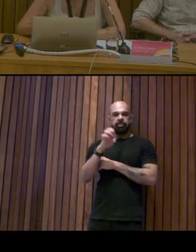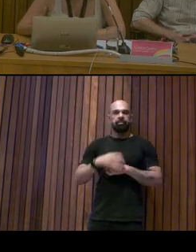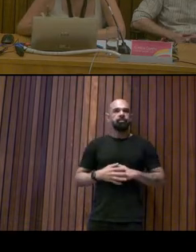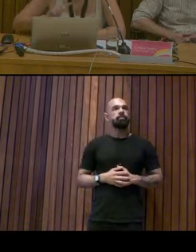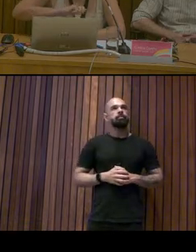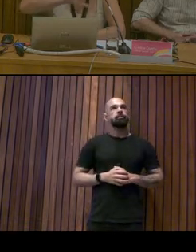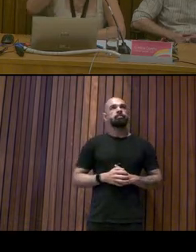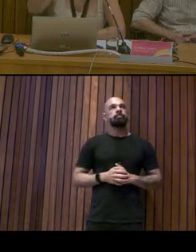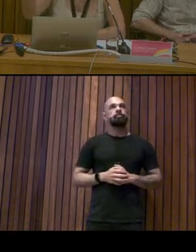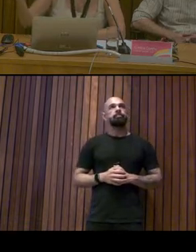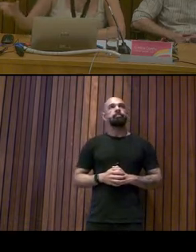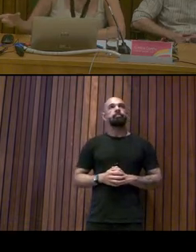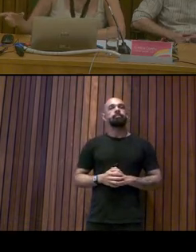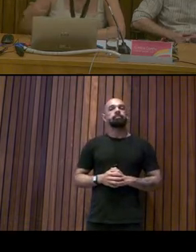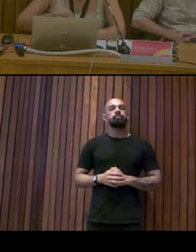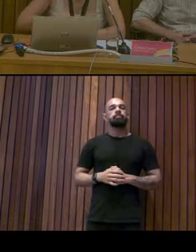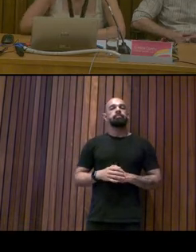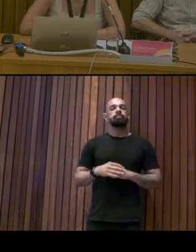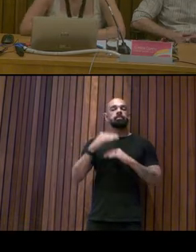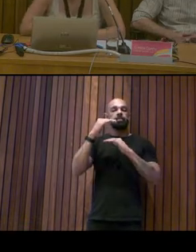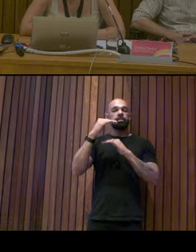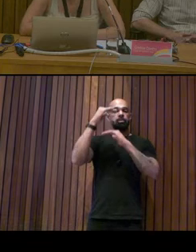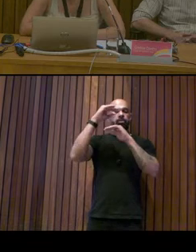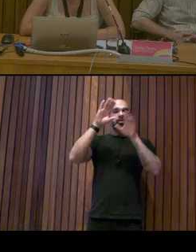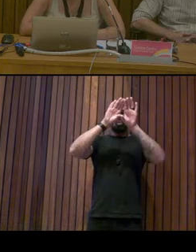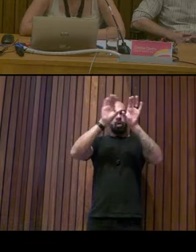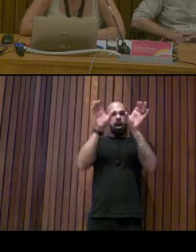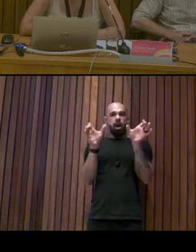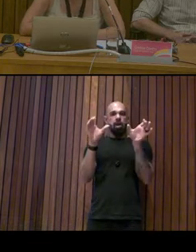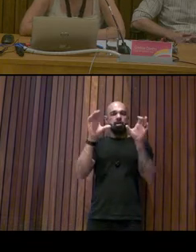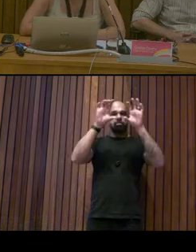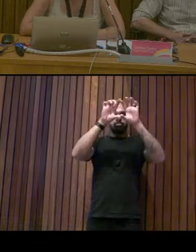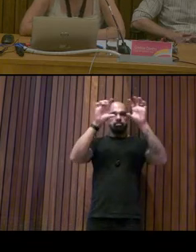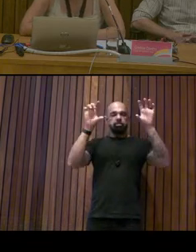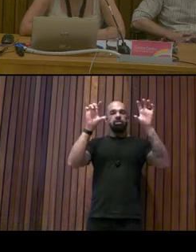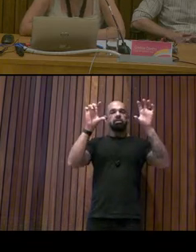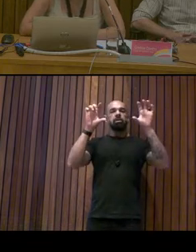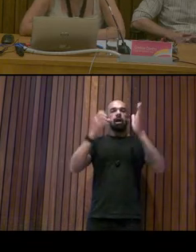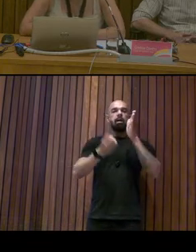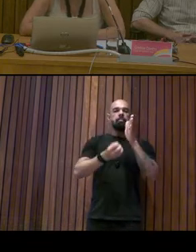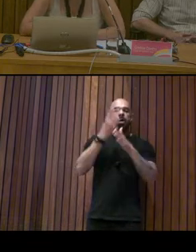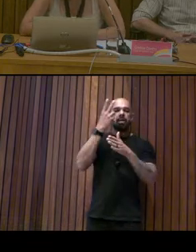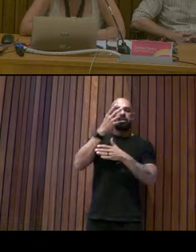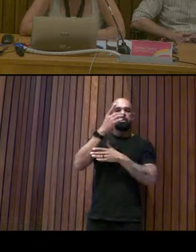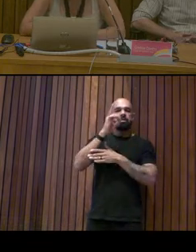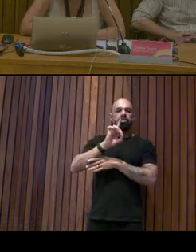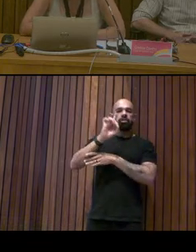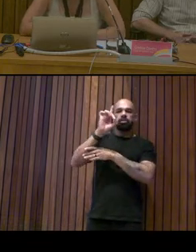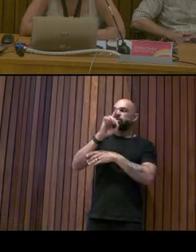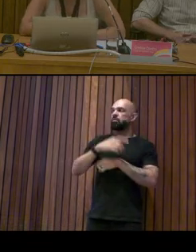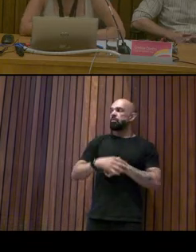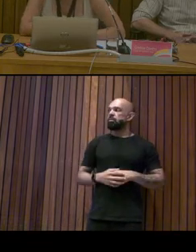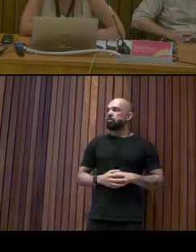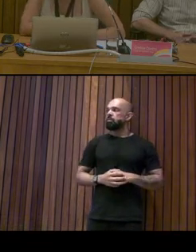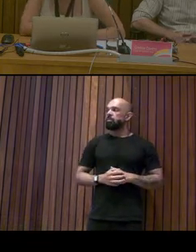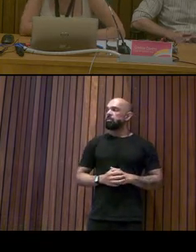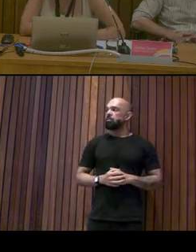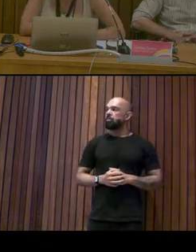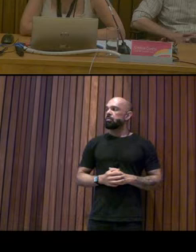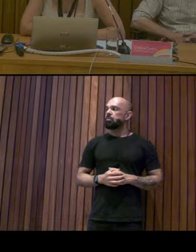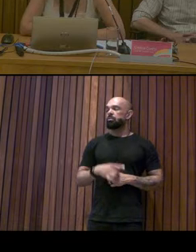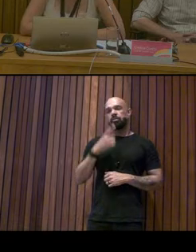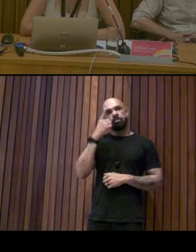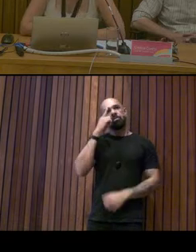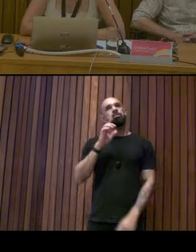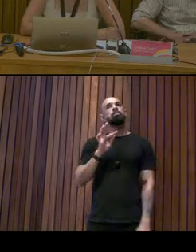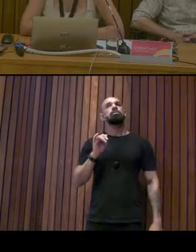E tem, na parte superior do arco, né, a obra Aparição do Divino. Eu não sei se o Fábio está